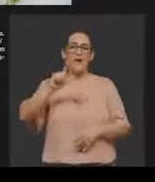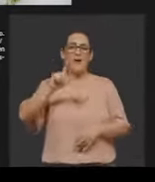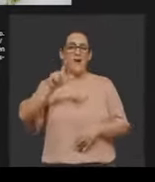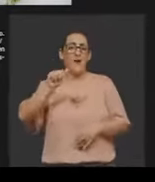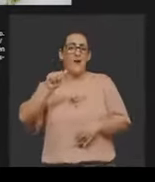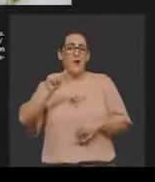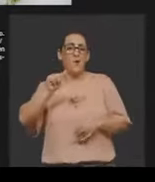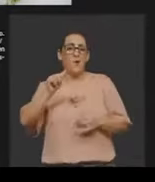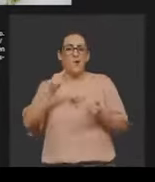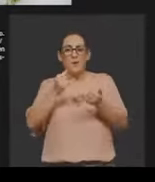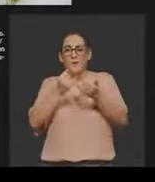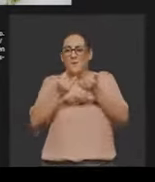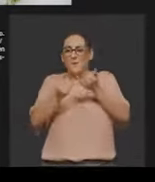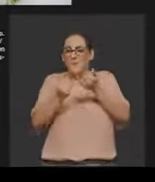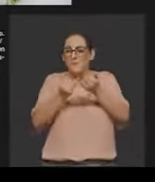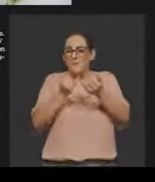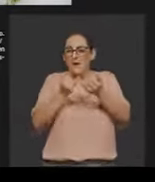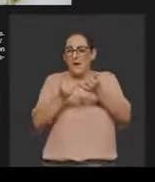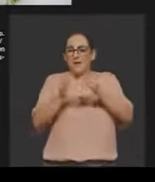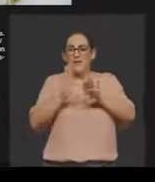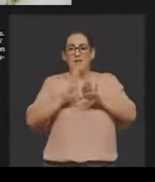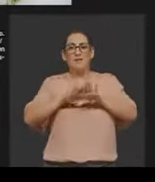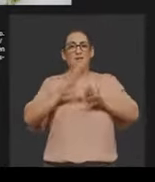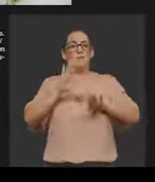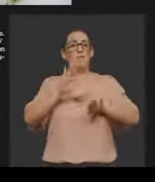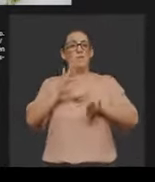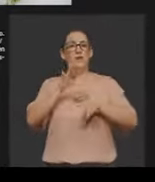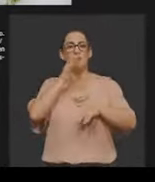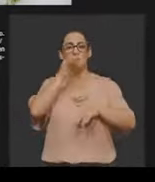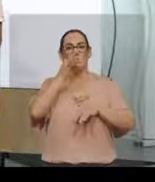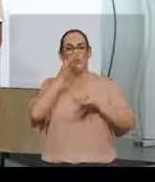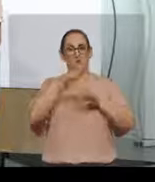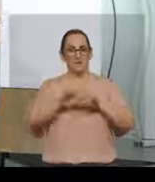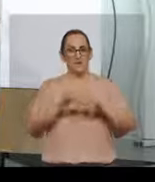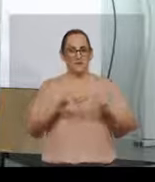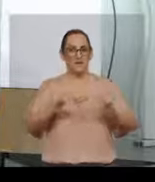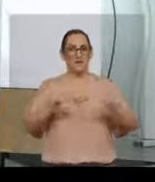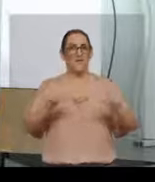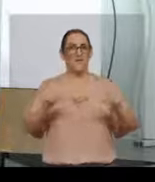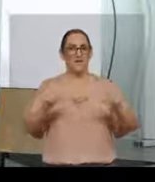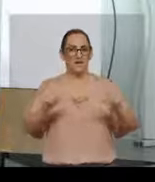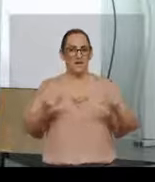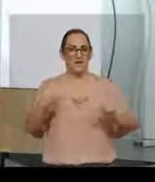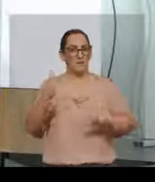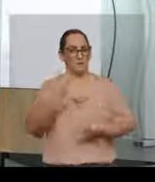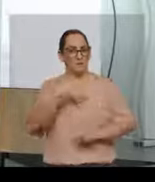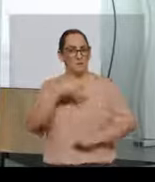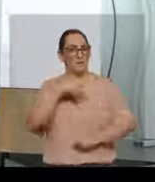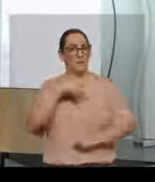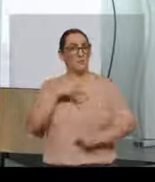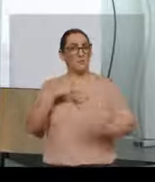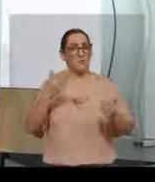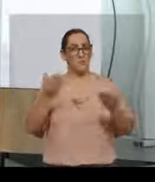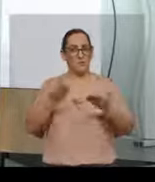que nós temos hoje. Nós vamos falar dela aqui agora.